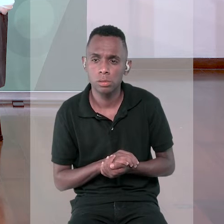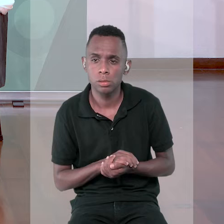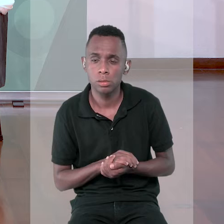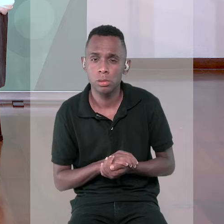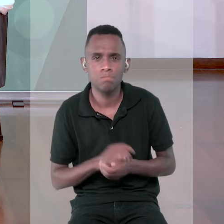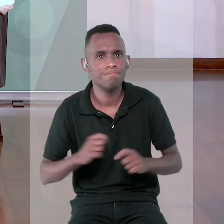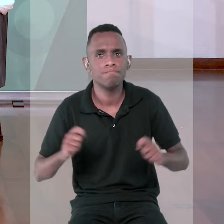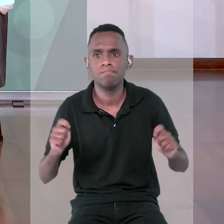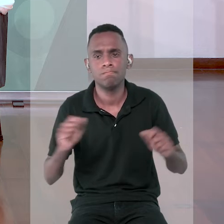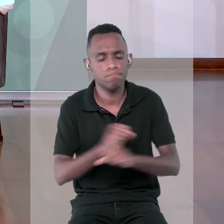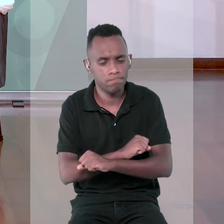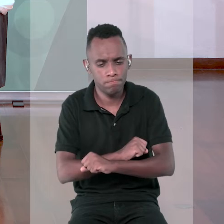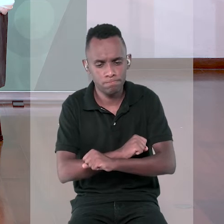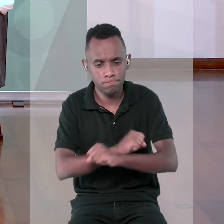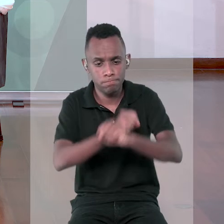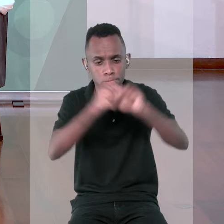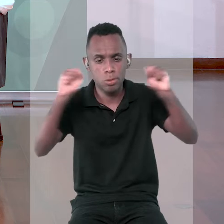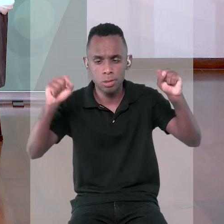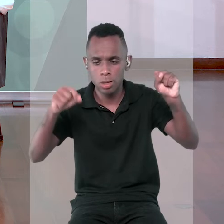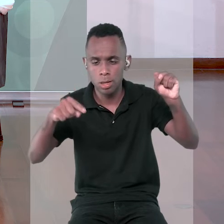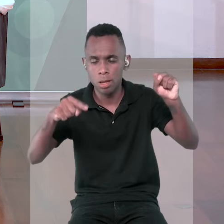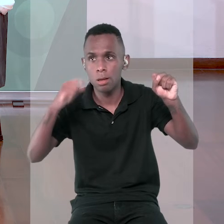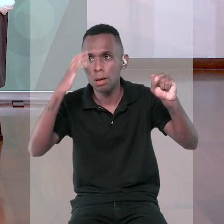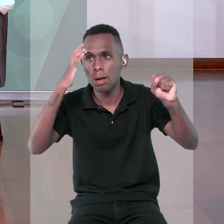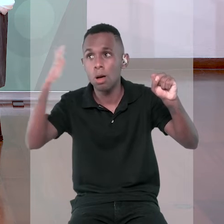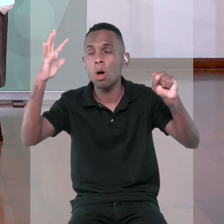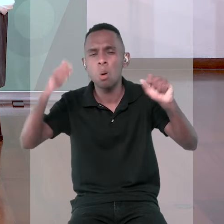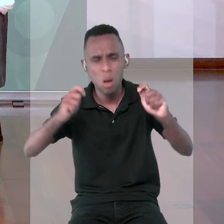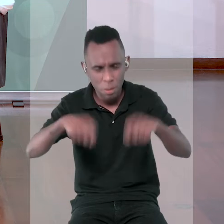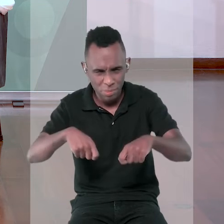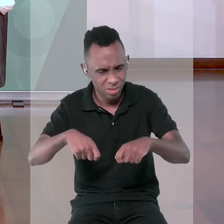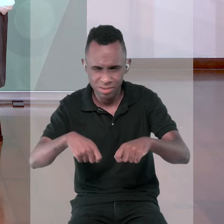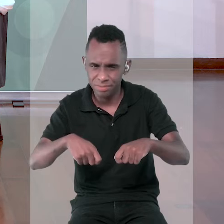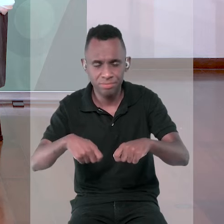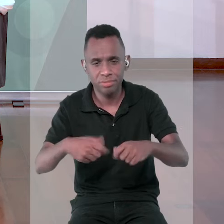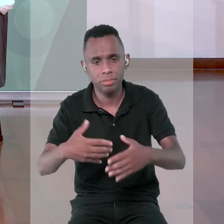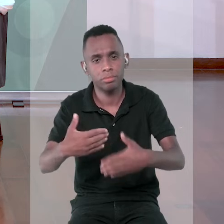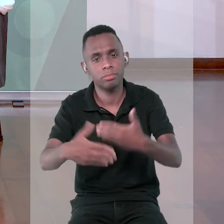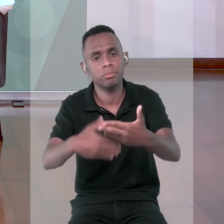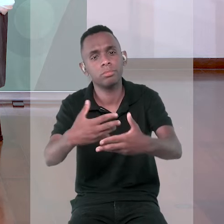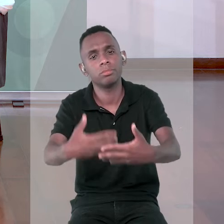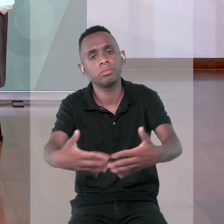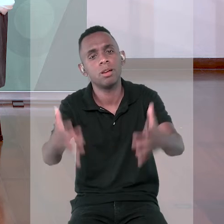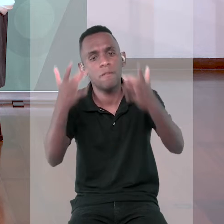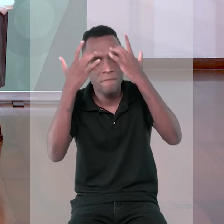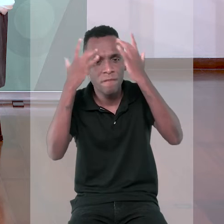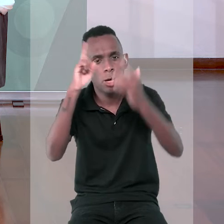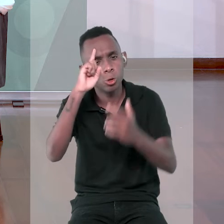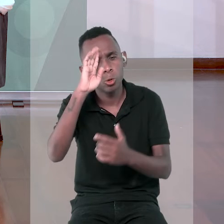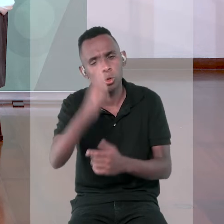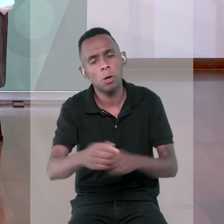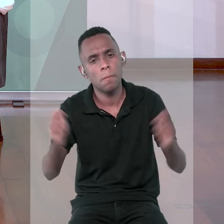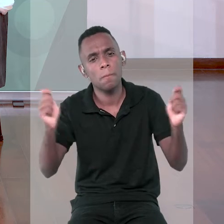só o impossível é digno de ser sonhado. O possível deixa-se colher no solo fácil de todo